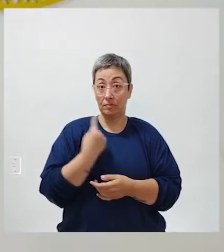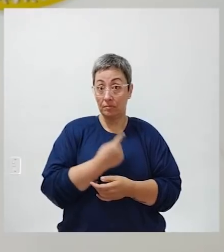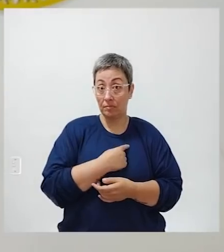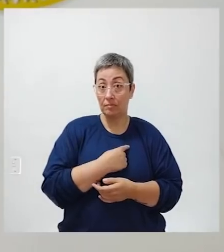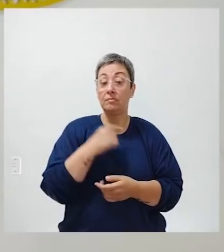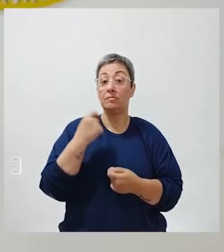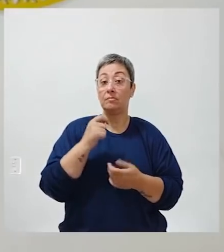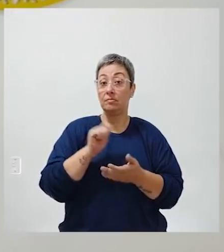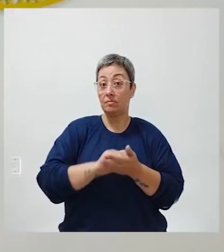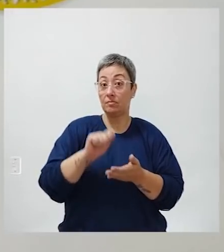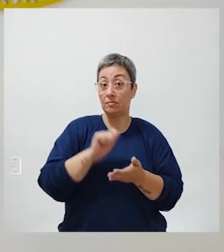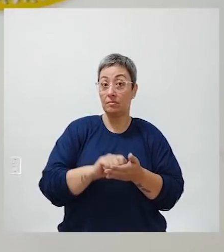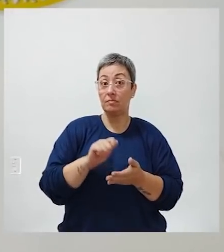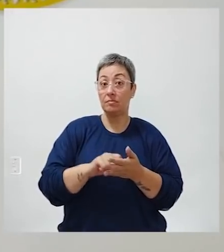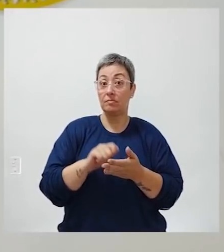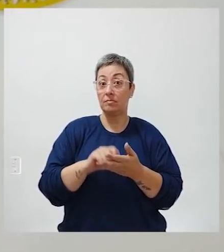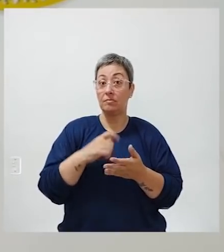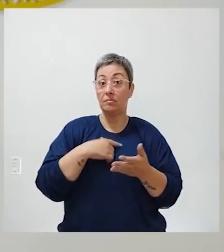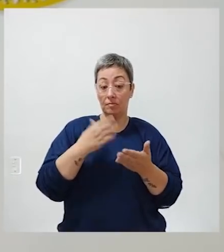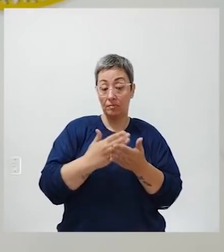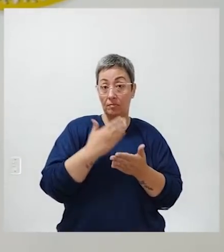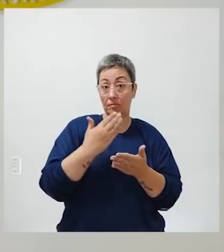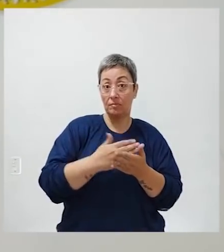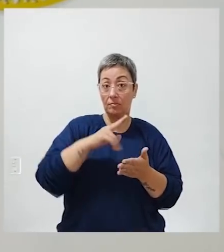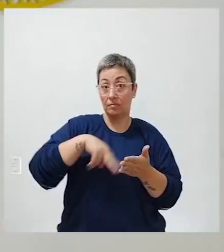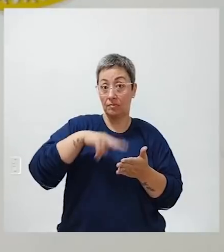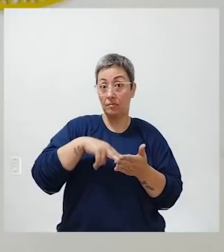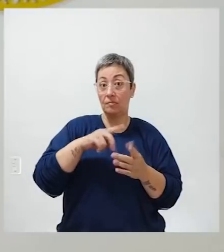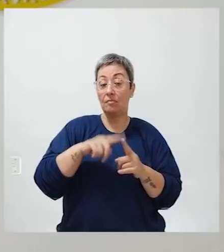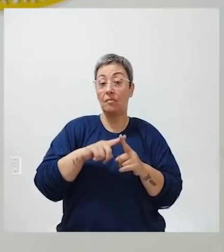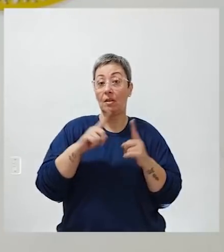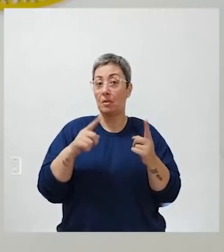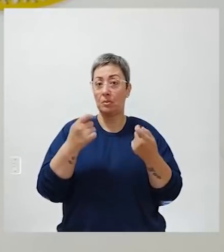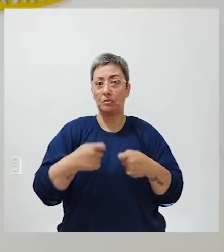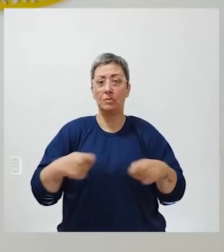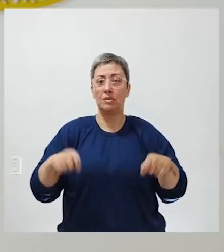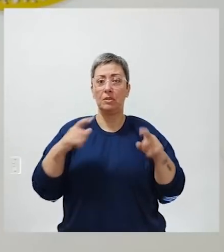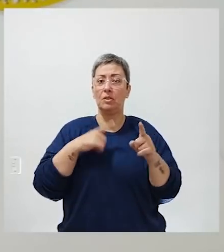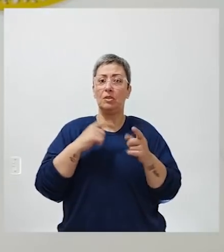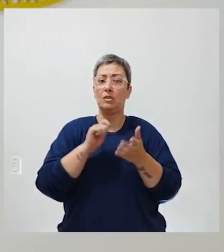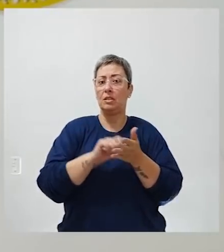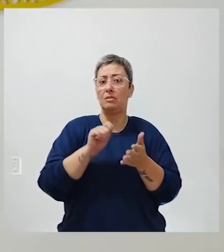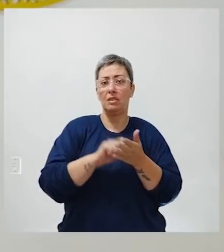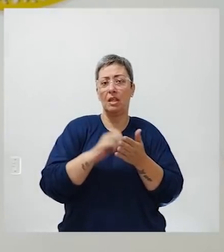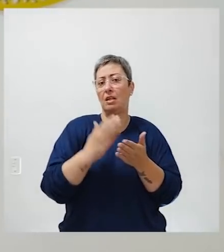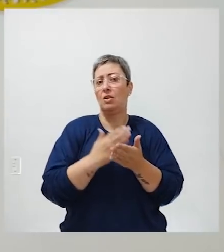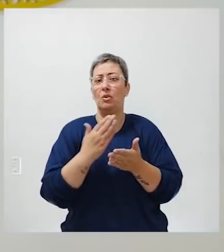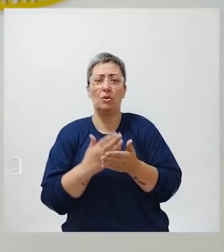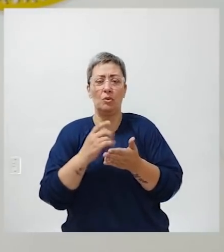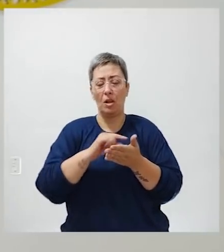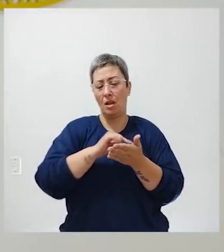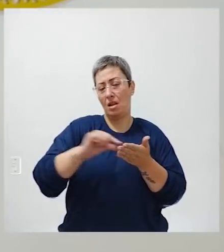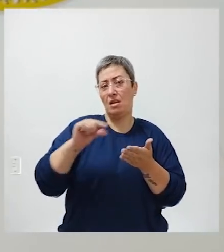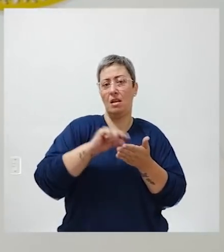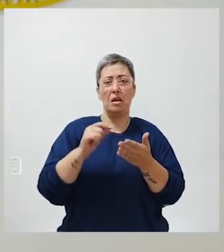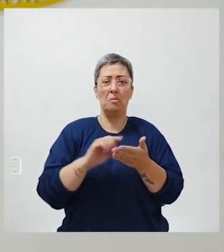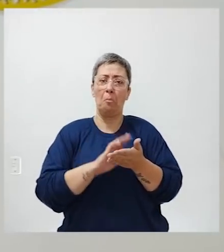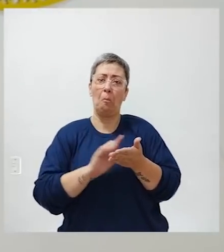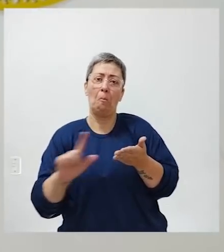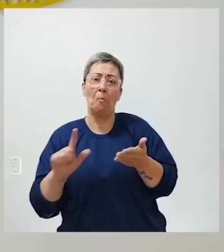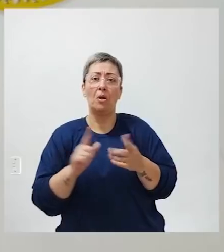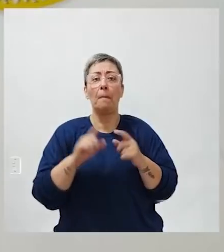Nós escrevemos no nosso caderno de leitura, mas não há necessidade de escrever em cadernos com linhas, sem